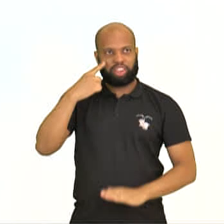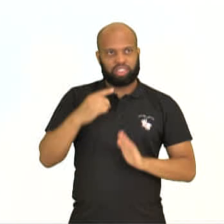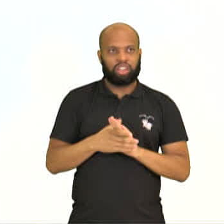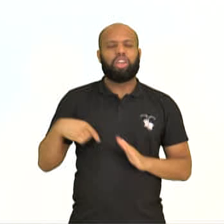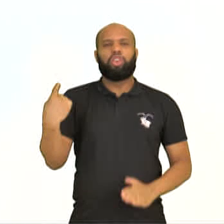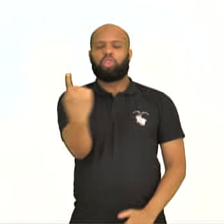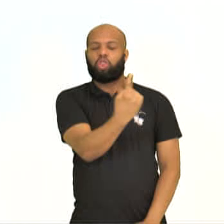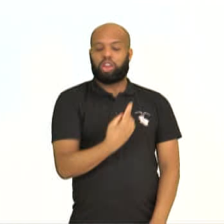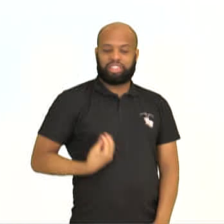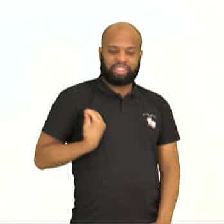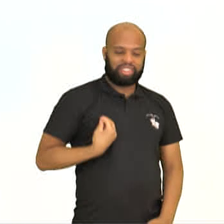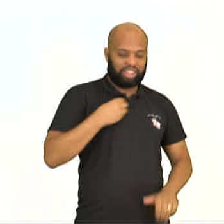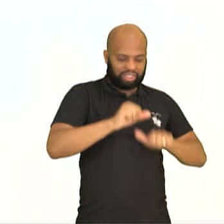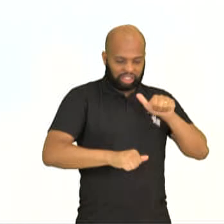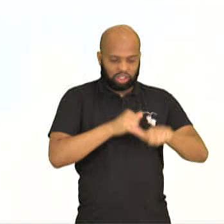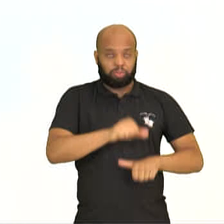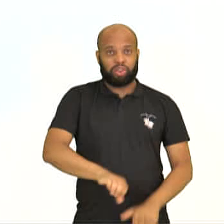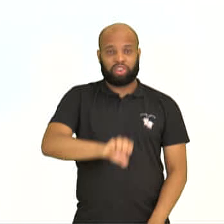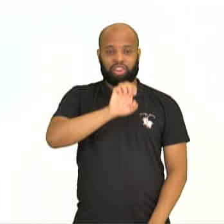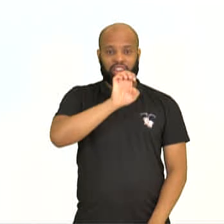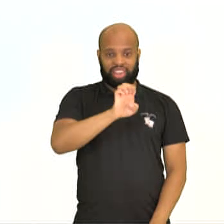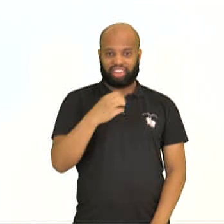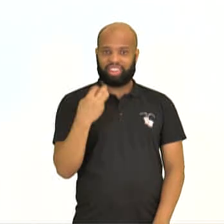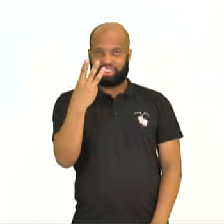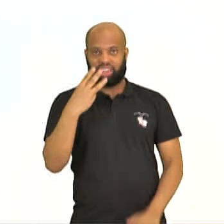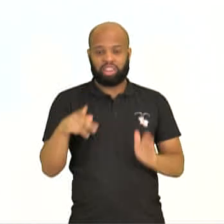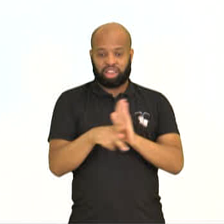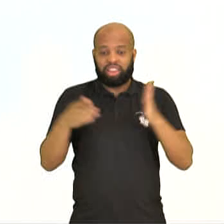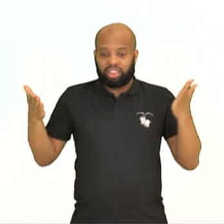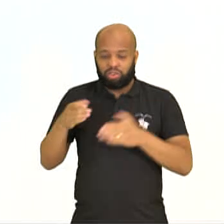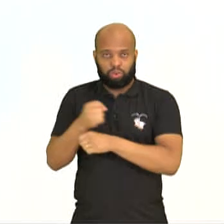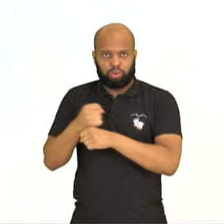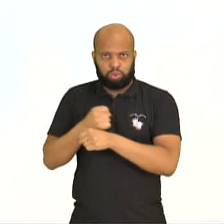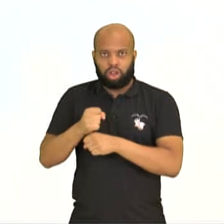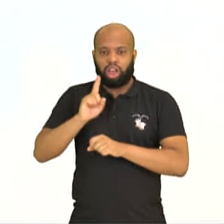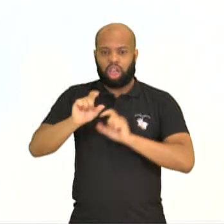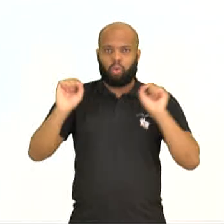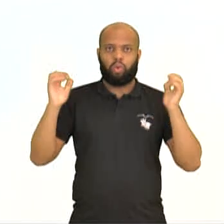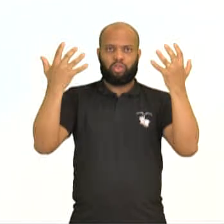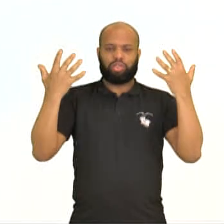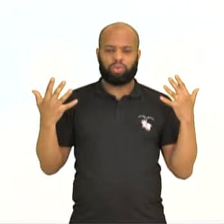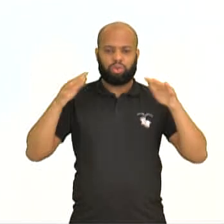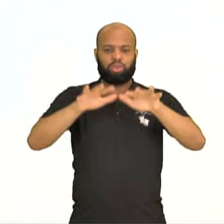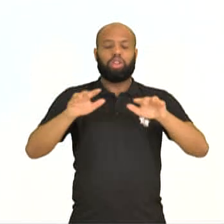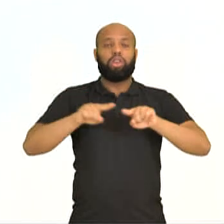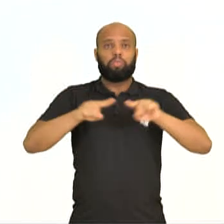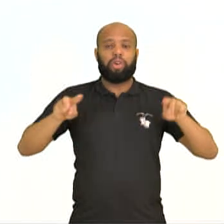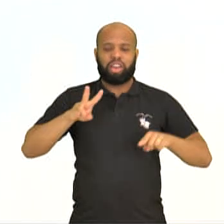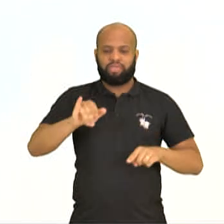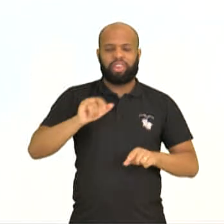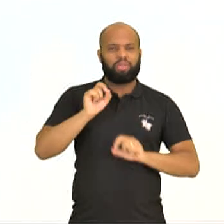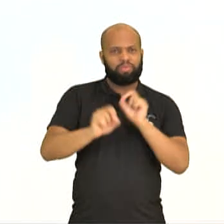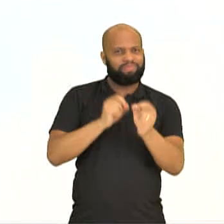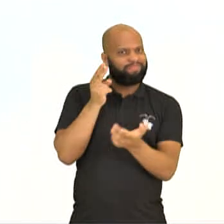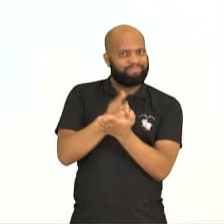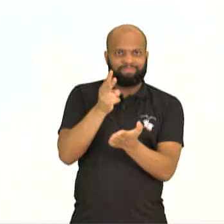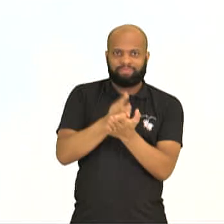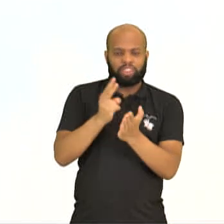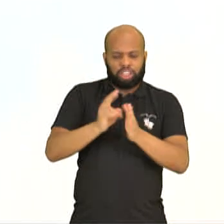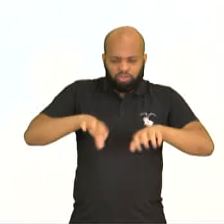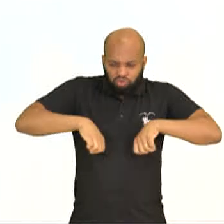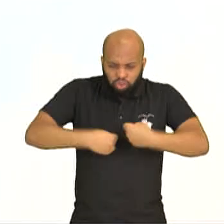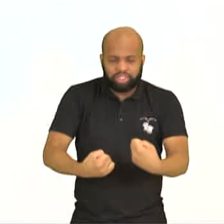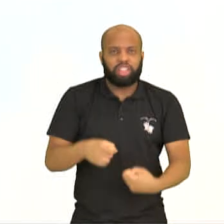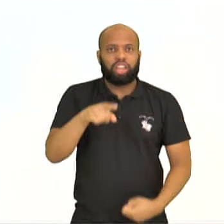Estamos transformando a E3 deste ano em um evento mais inclusivo, mas seguiremos nos esforçando para emocionar